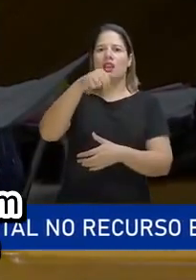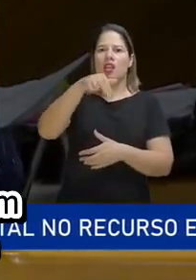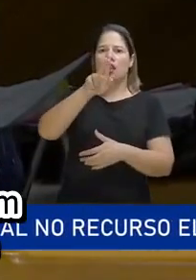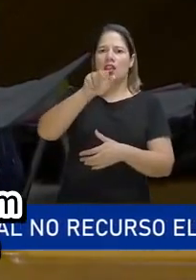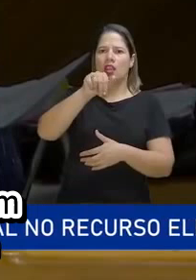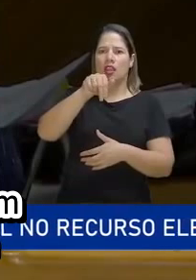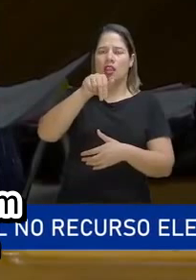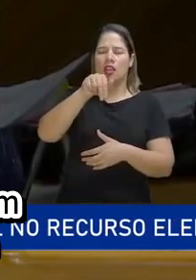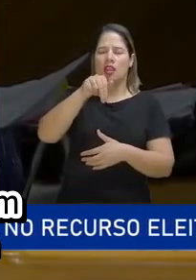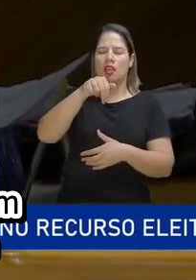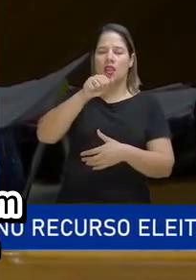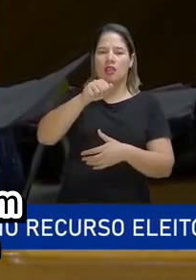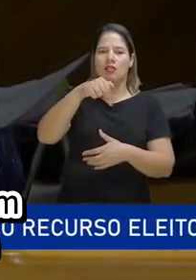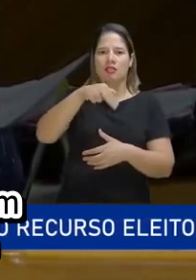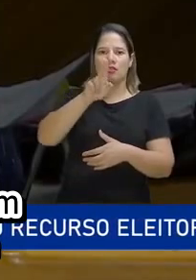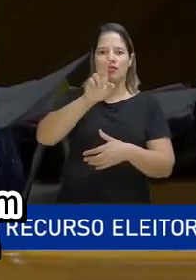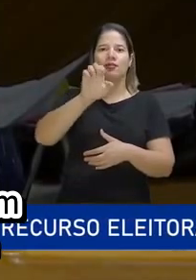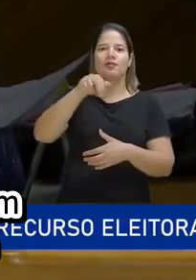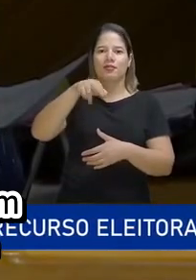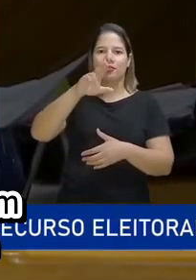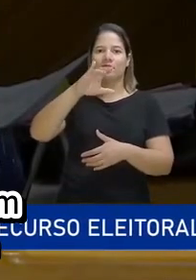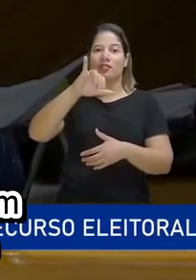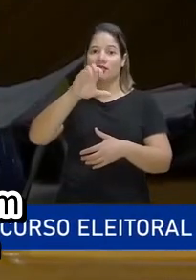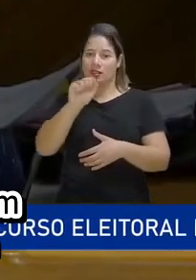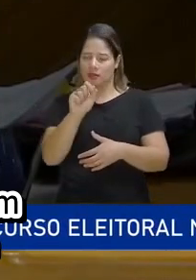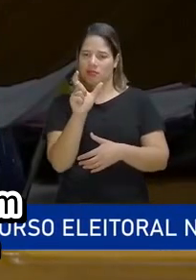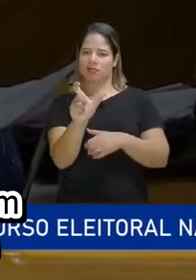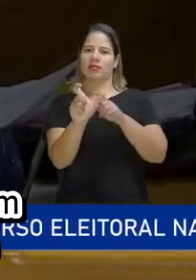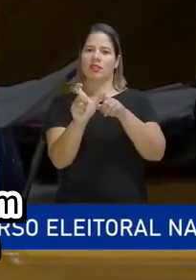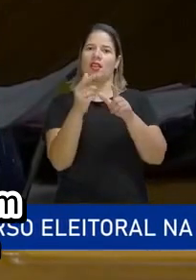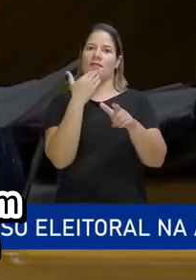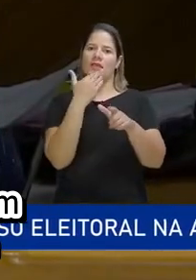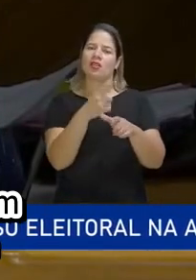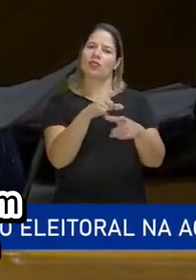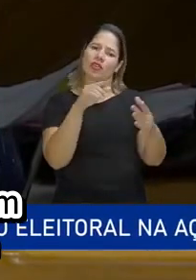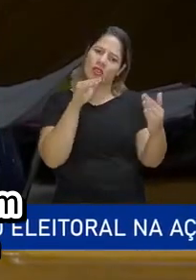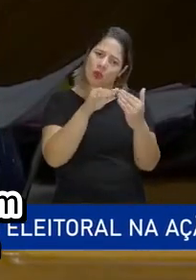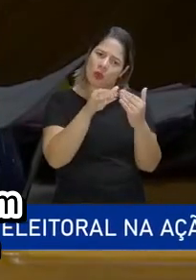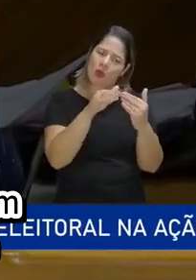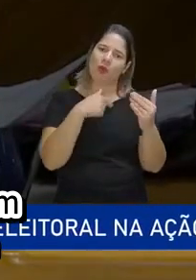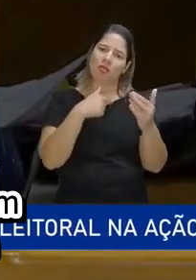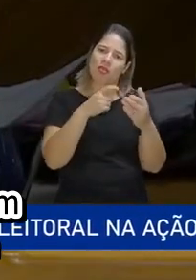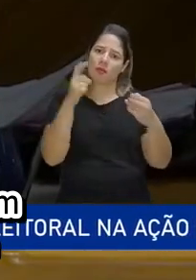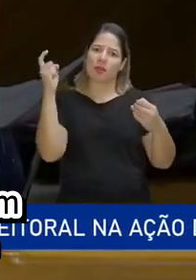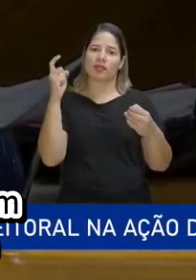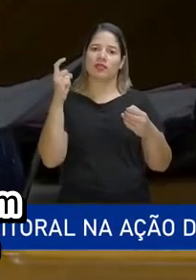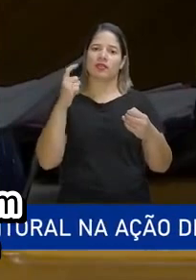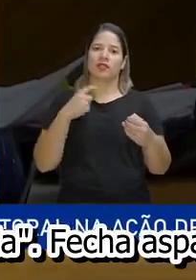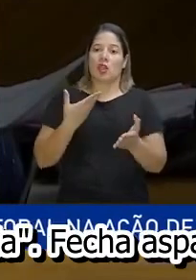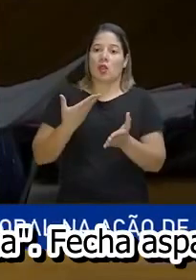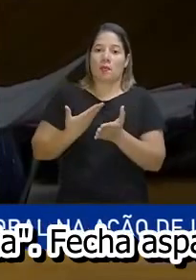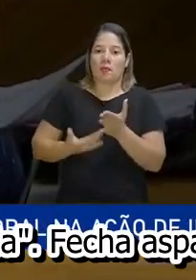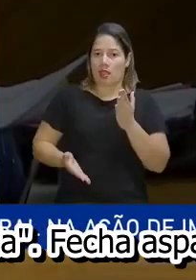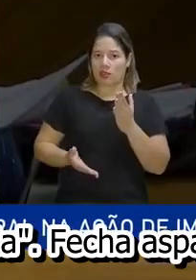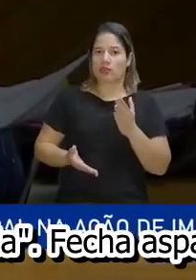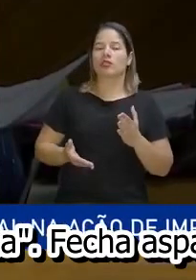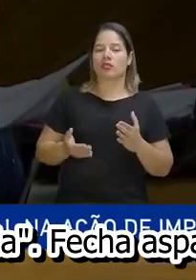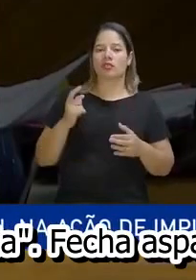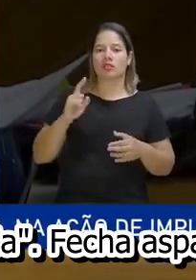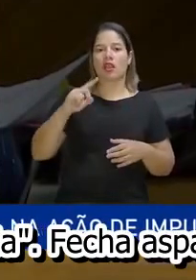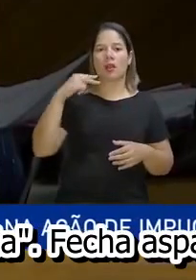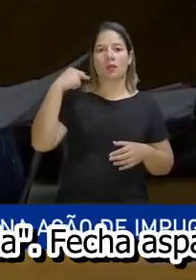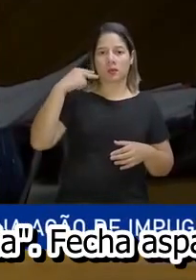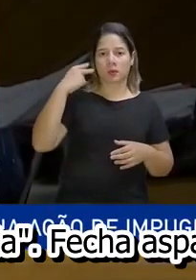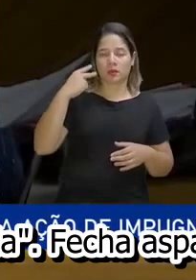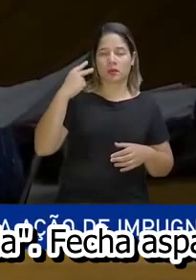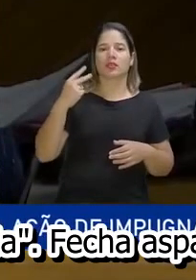do diretório estadual e, consequentemente, sem a perda da primeira suplência de vereador de Macapá, requerendo, deste modo,